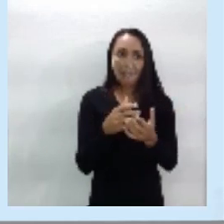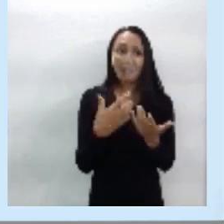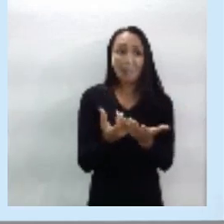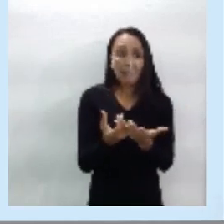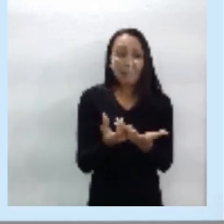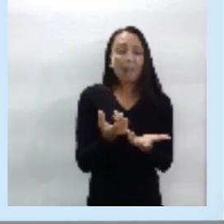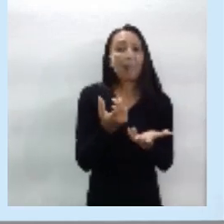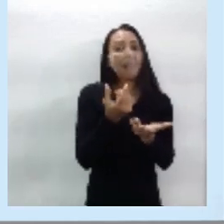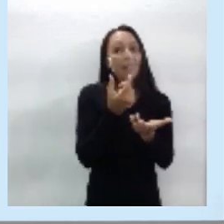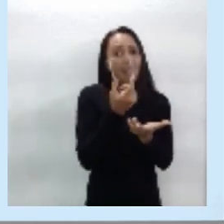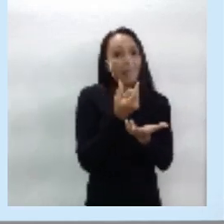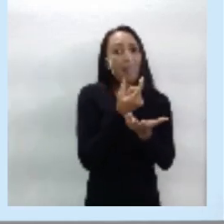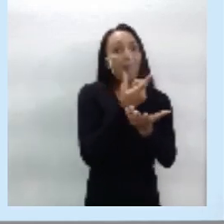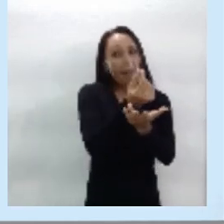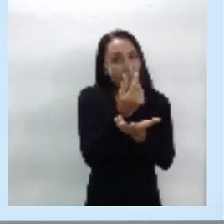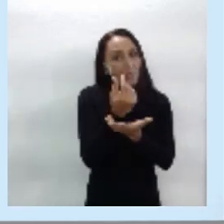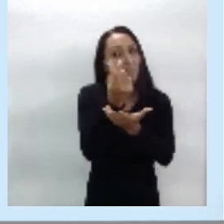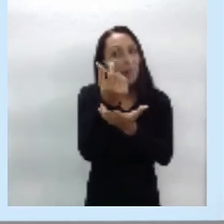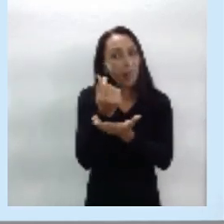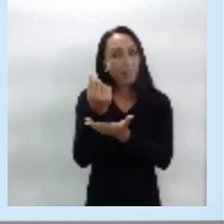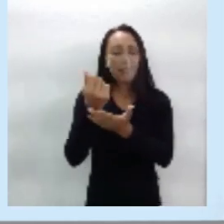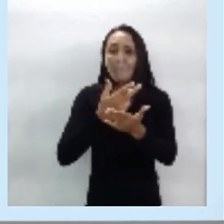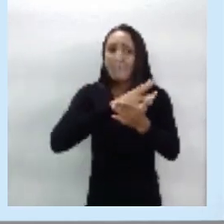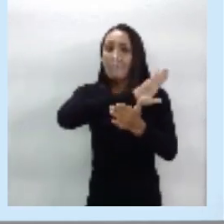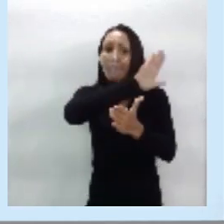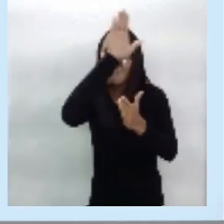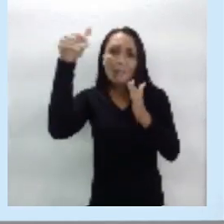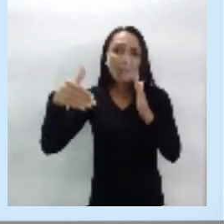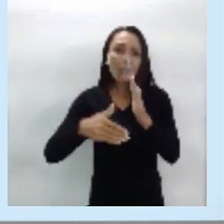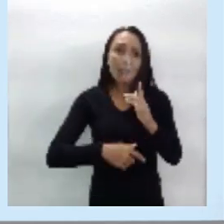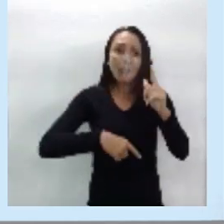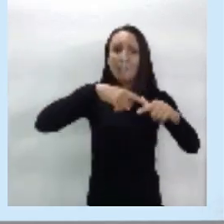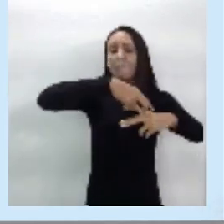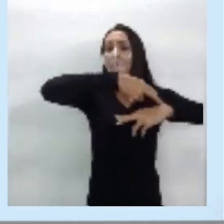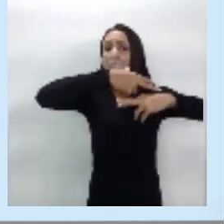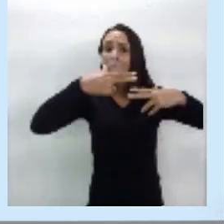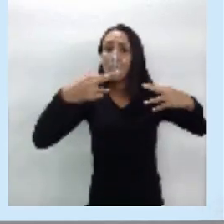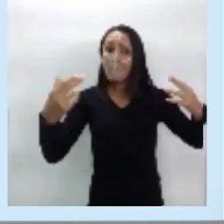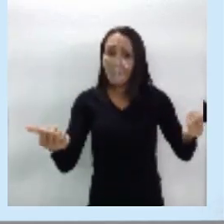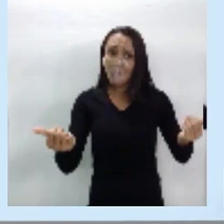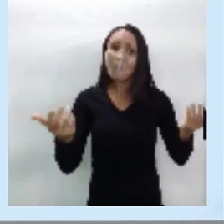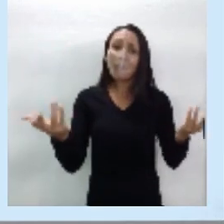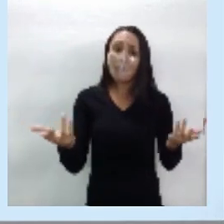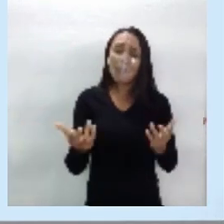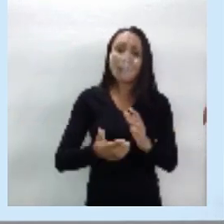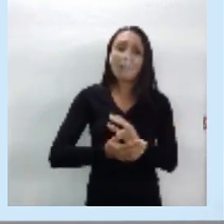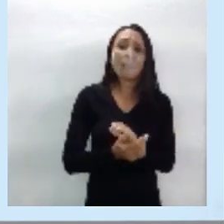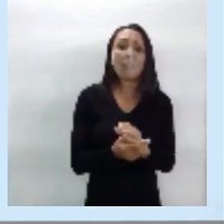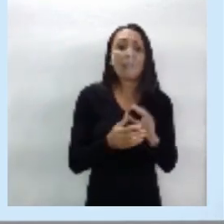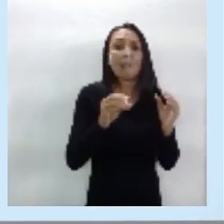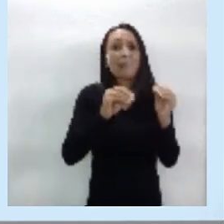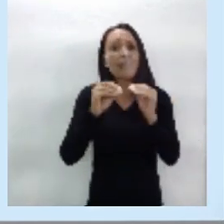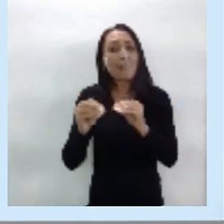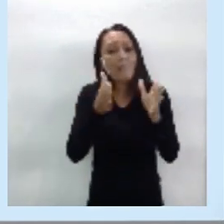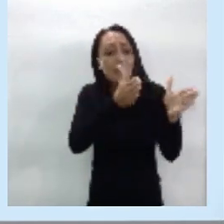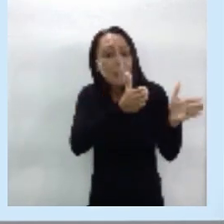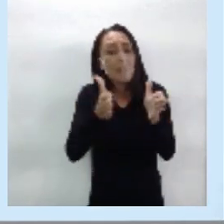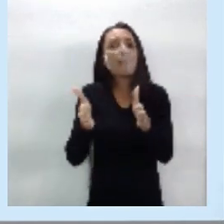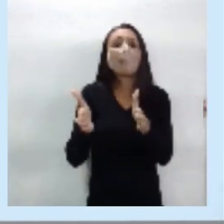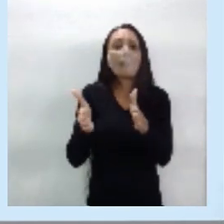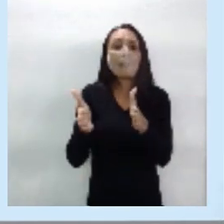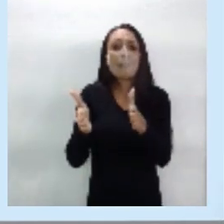manufatura era que fazia todas as espécies de produtos através naquele